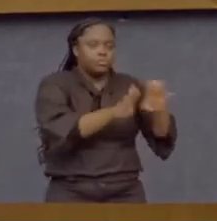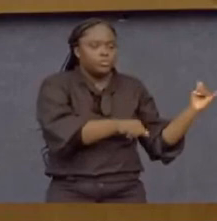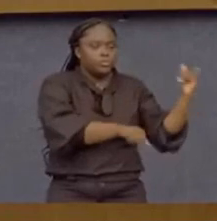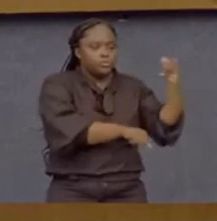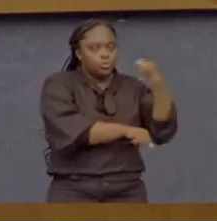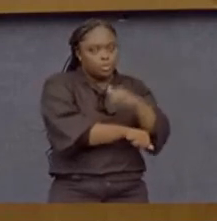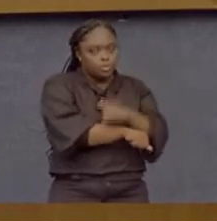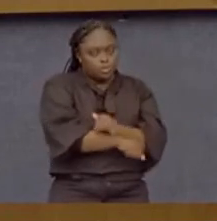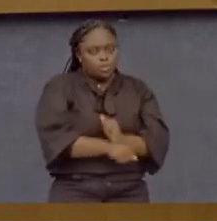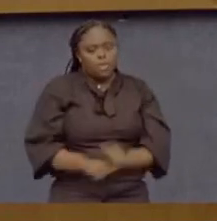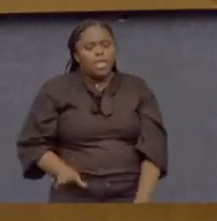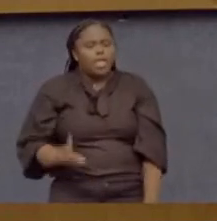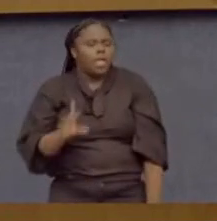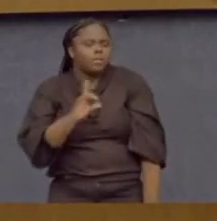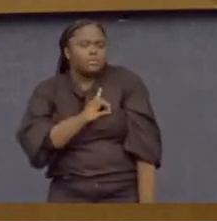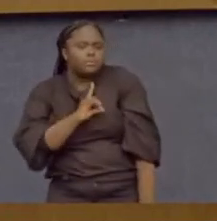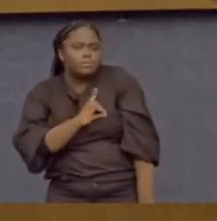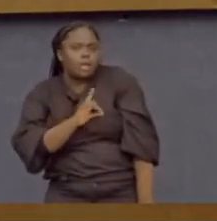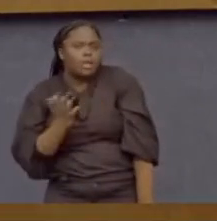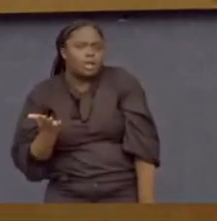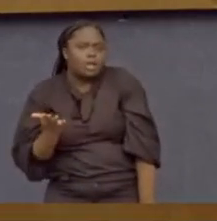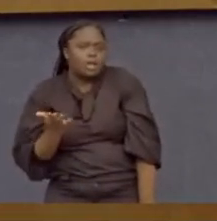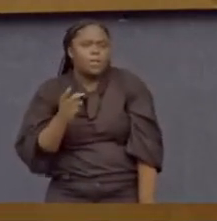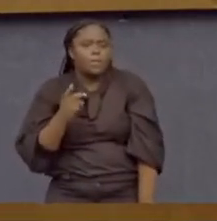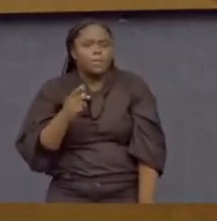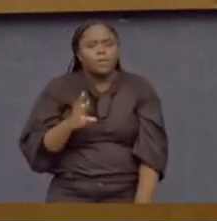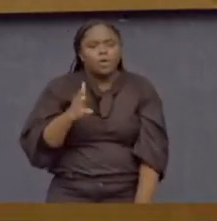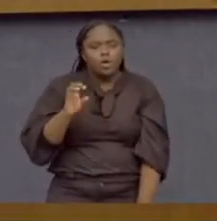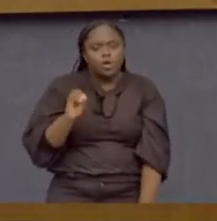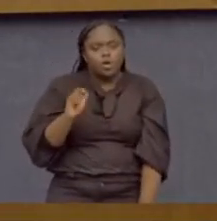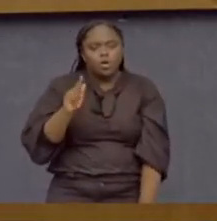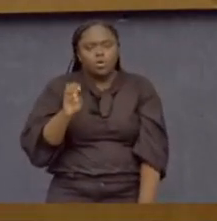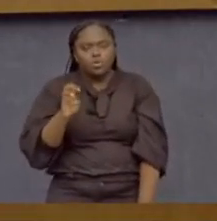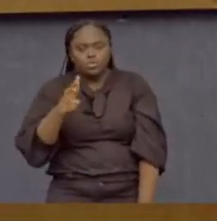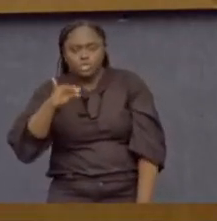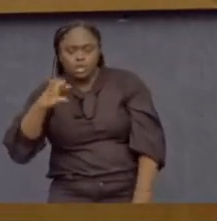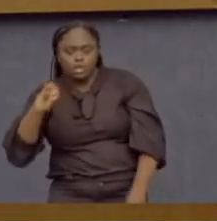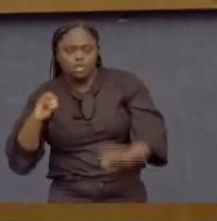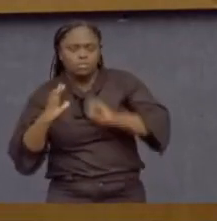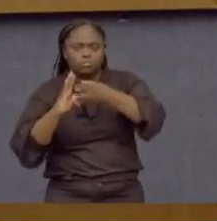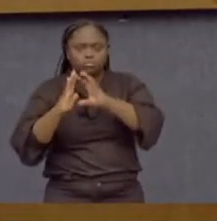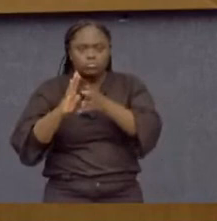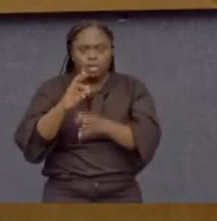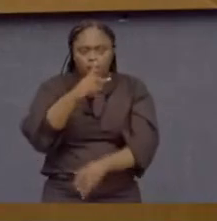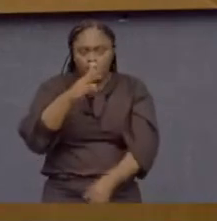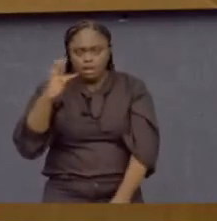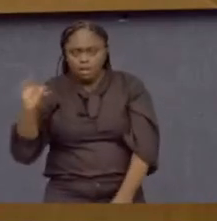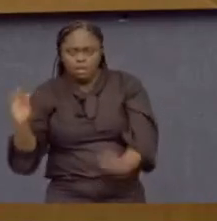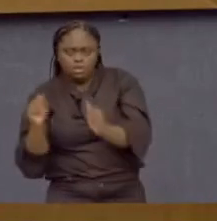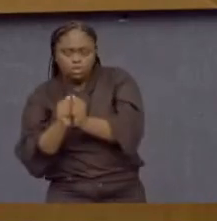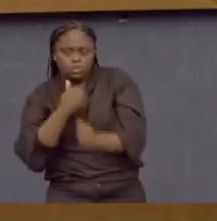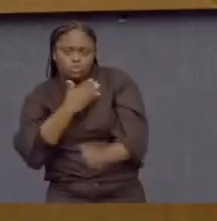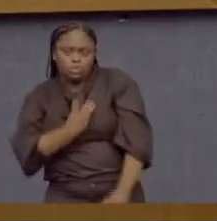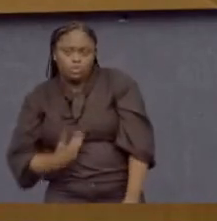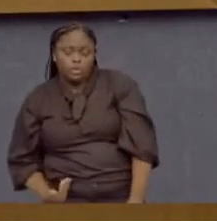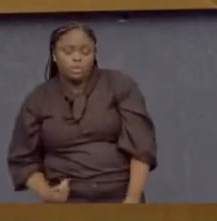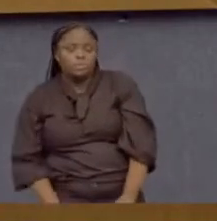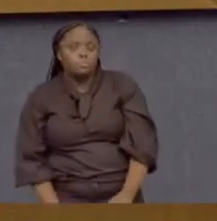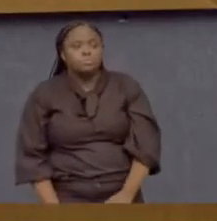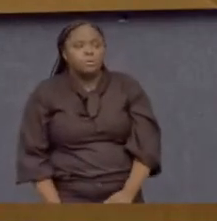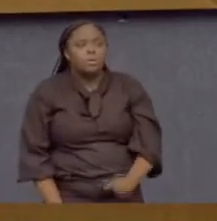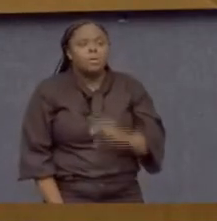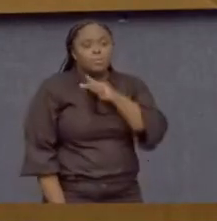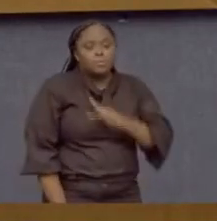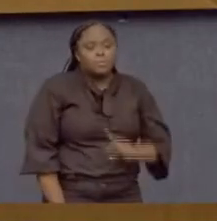aeroporto Carlos Prates? É o deputado e pré-candidato Rogério Correia, do PT, que está usando o seu lobby junto ao governo federal? É o